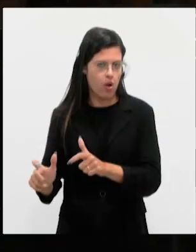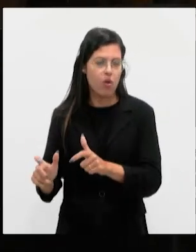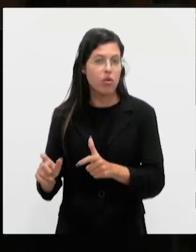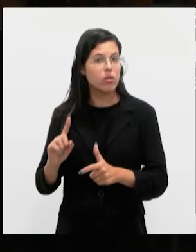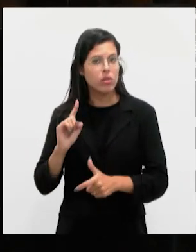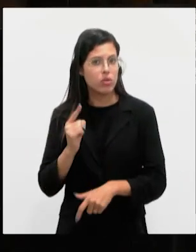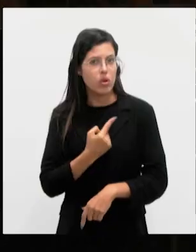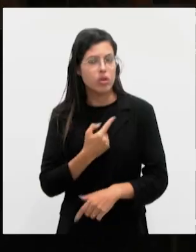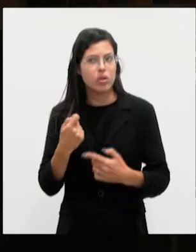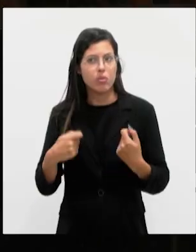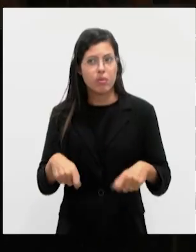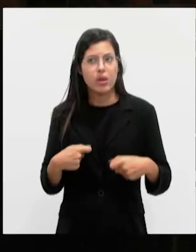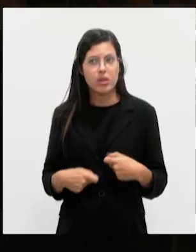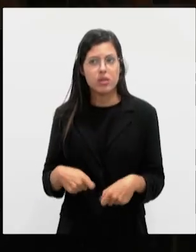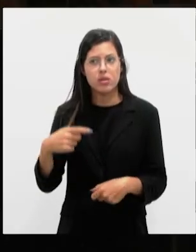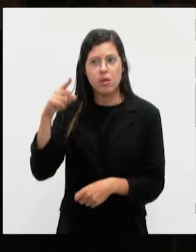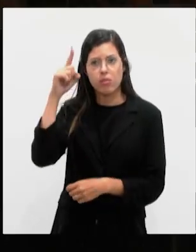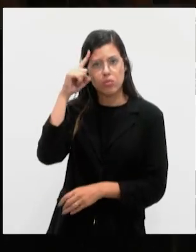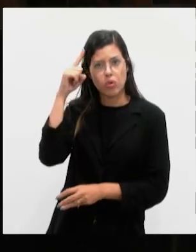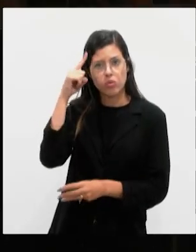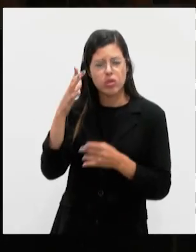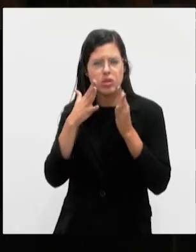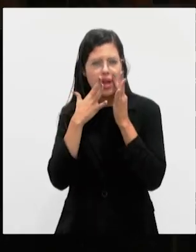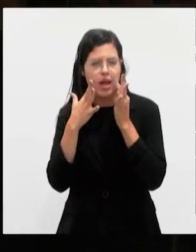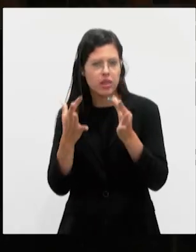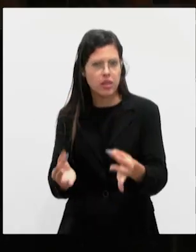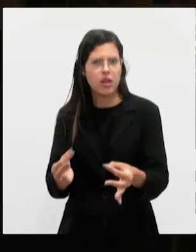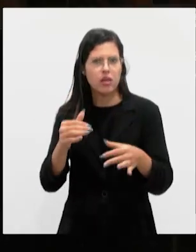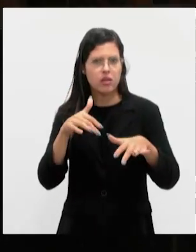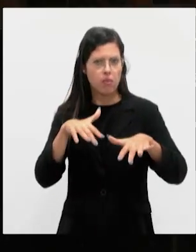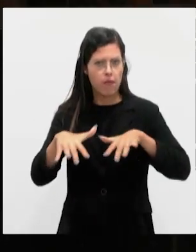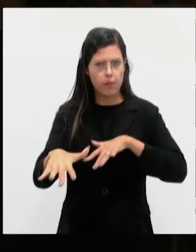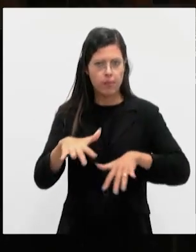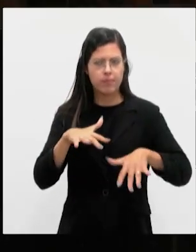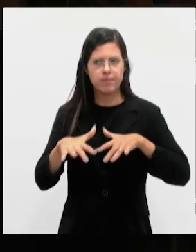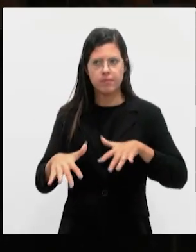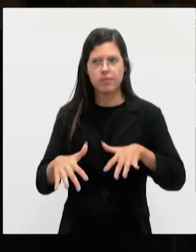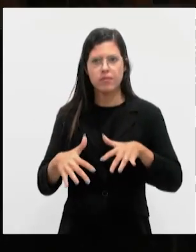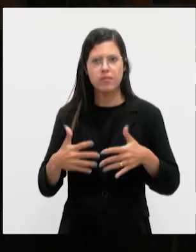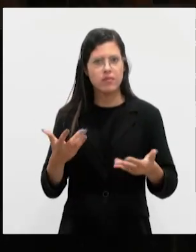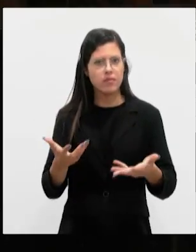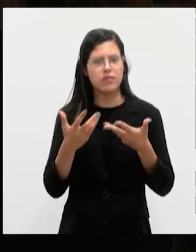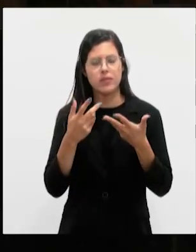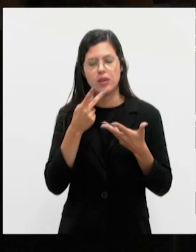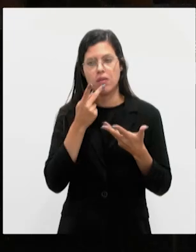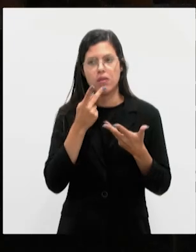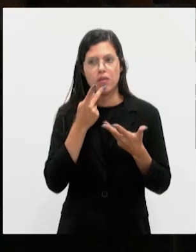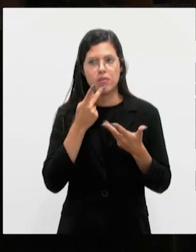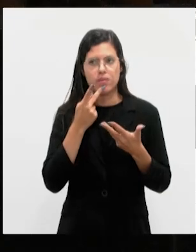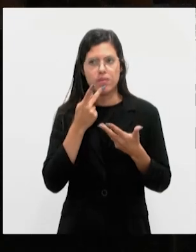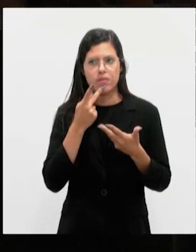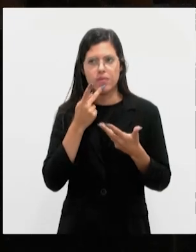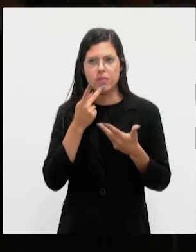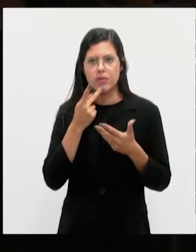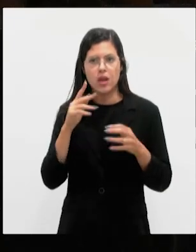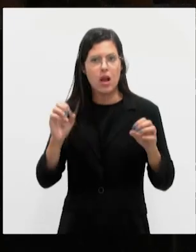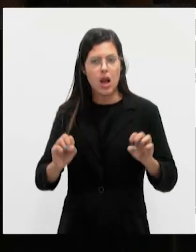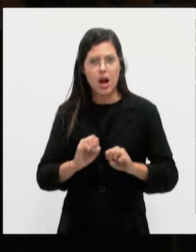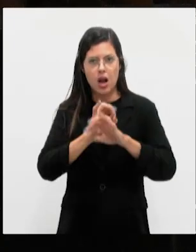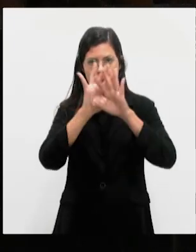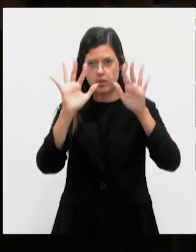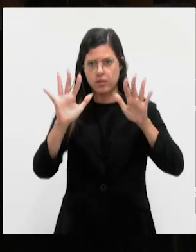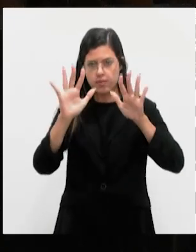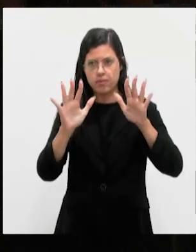atentos dioturnamente a esse movimento. Quero aqui destacar, de uma maneira muito clara,